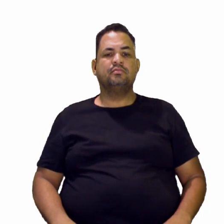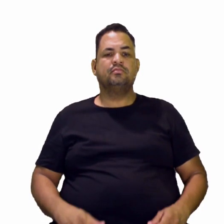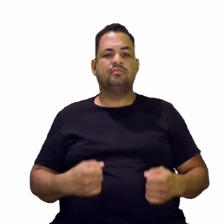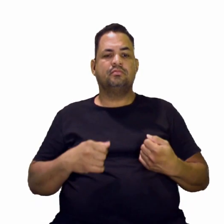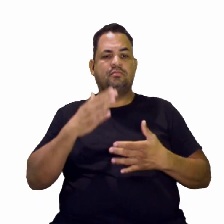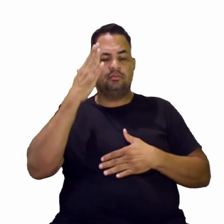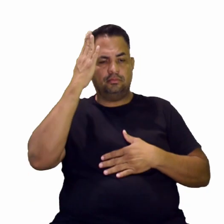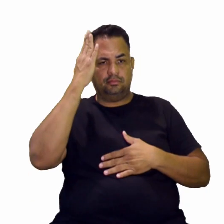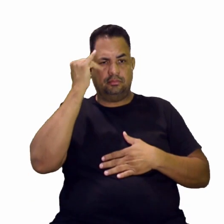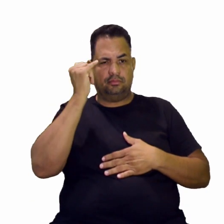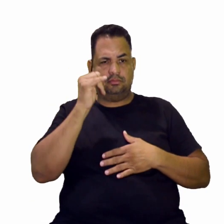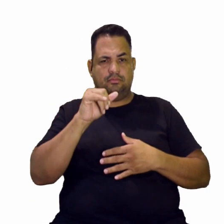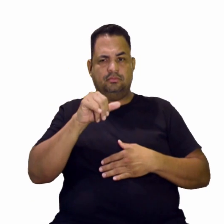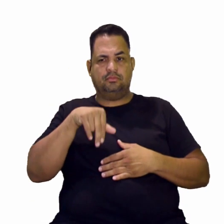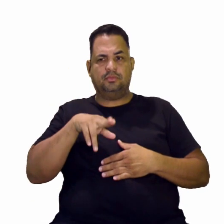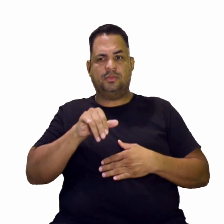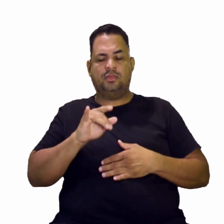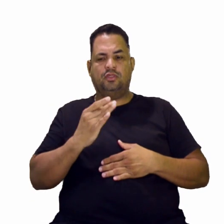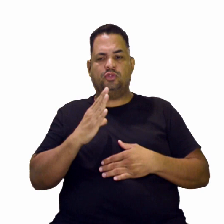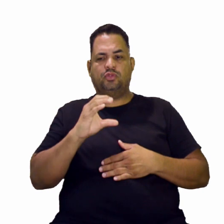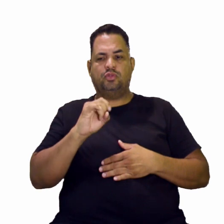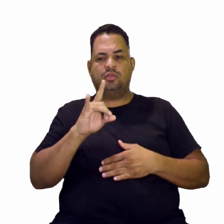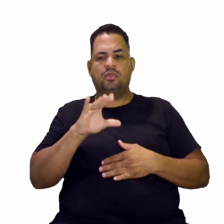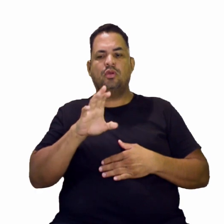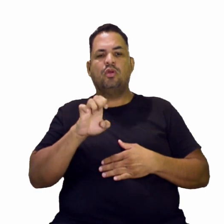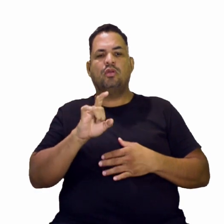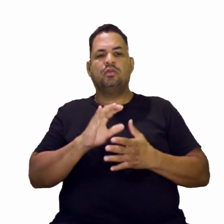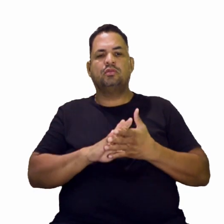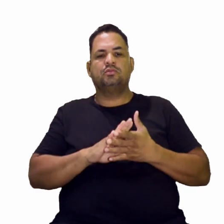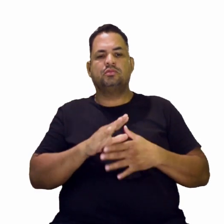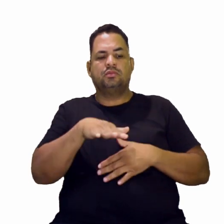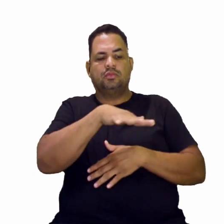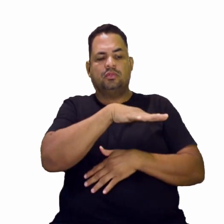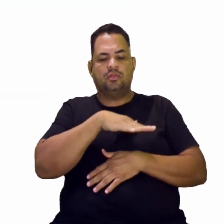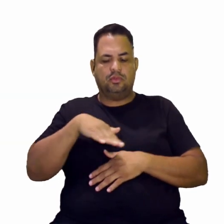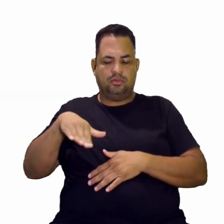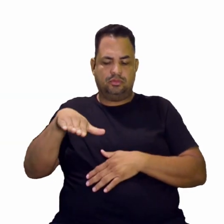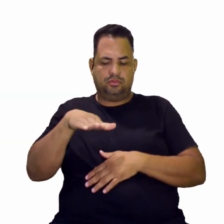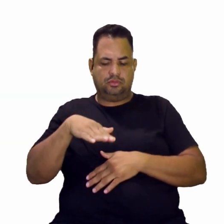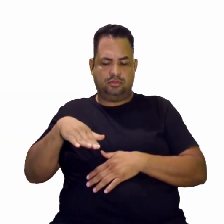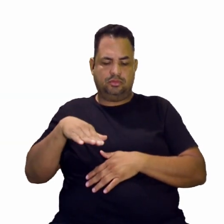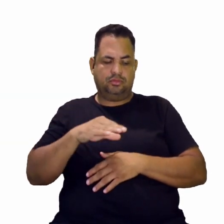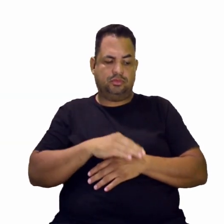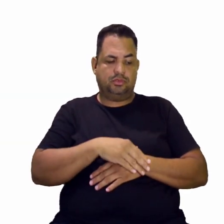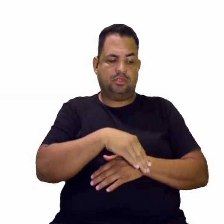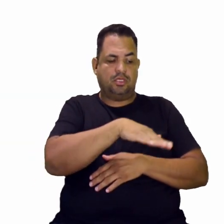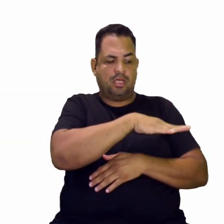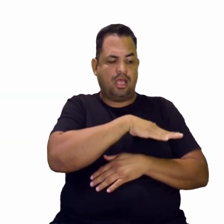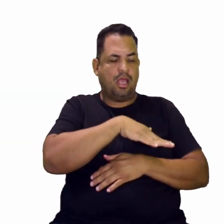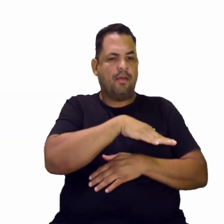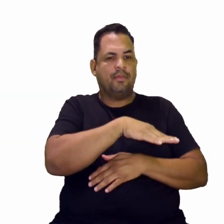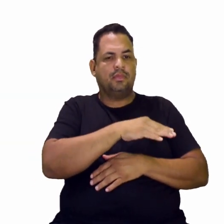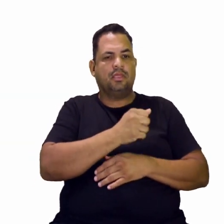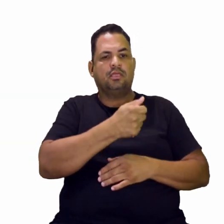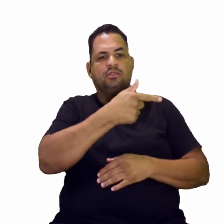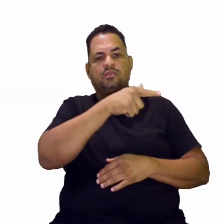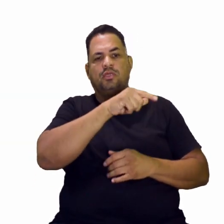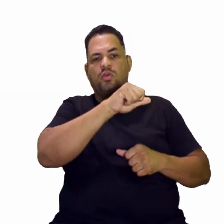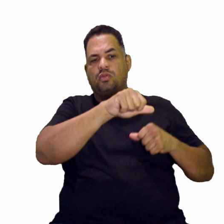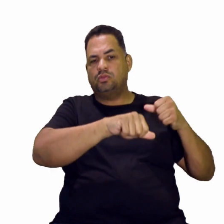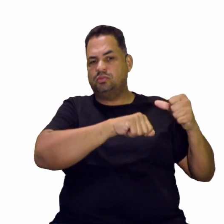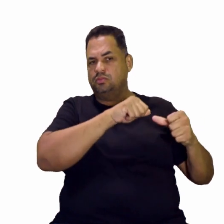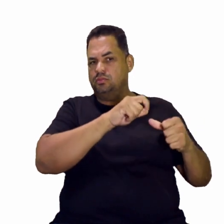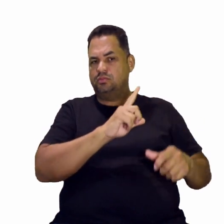mente que nicho ecológico é uma coisa e habitat é outra. Tá bom? Então, nas relações